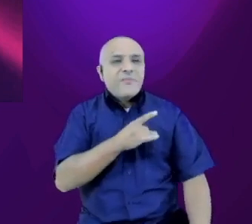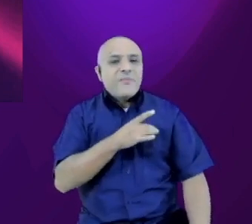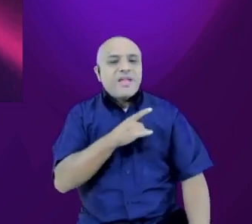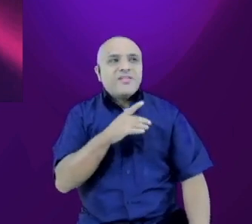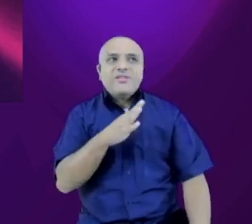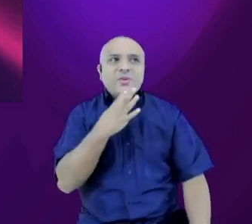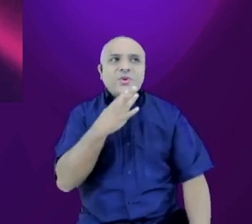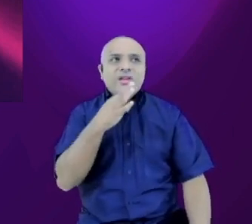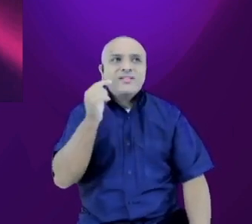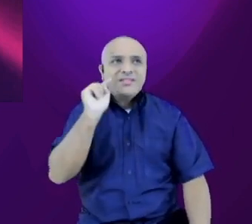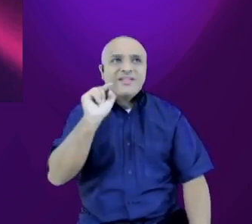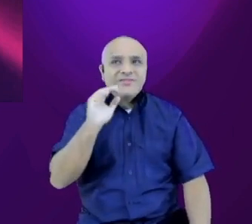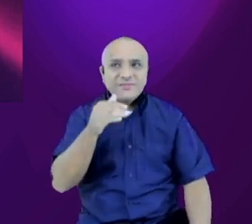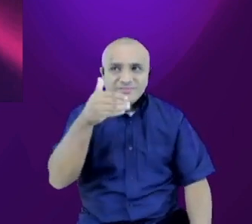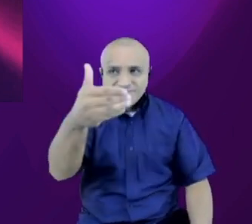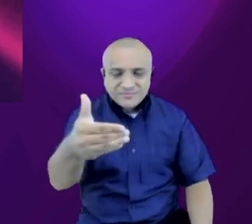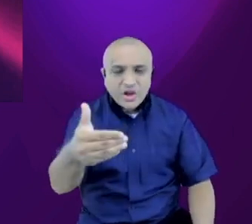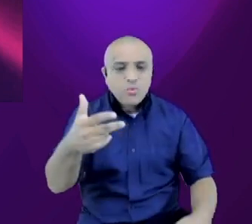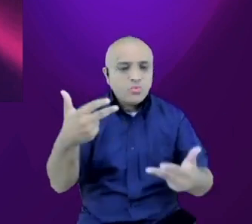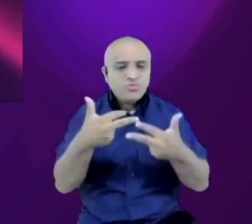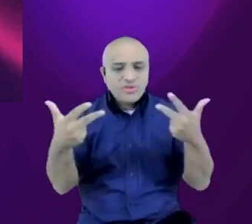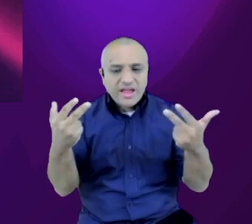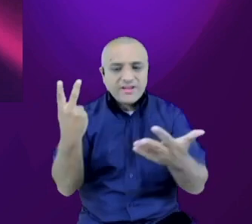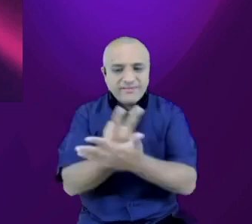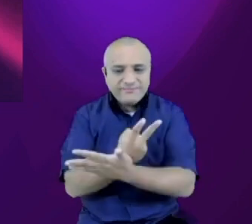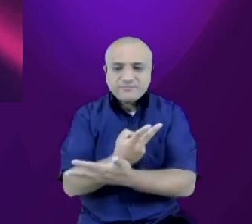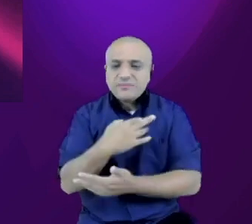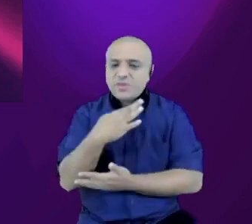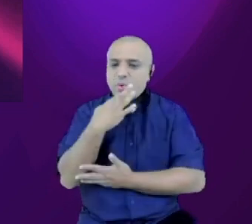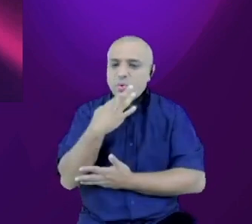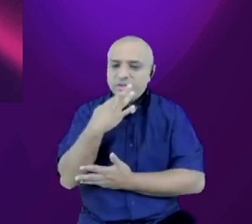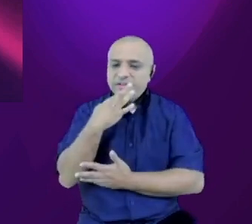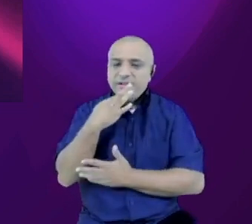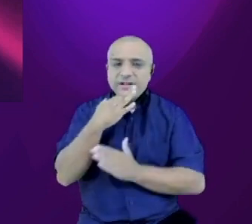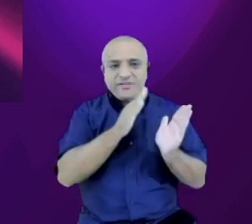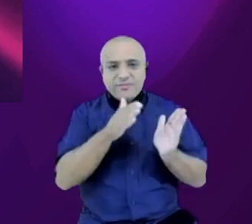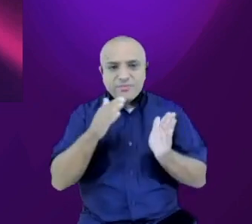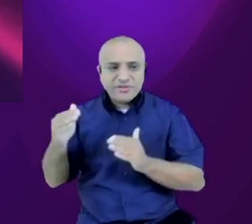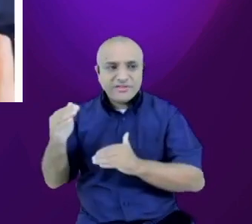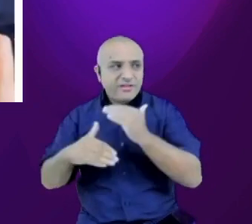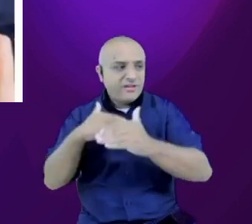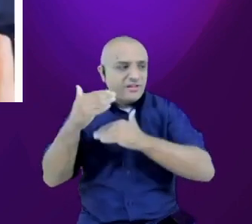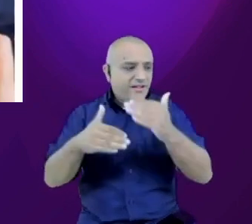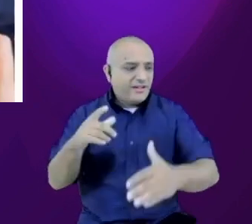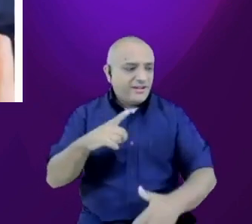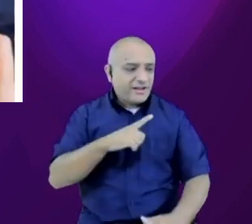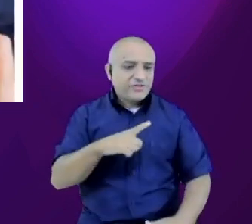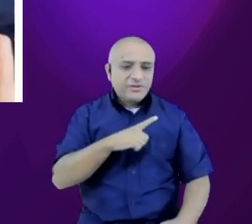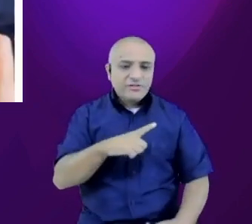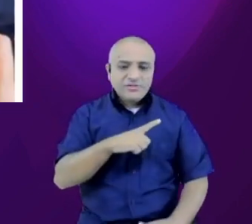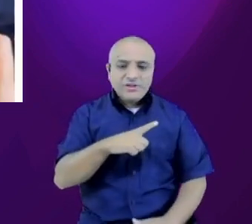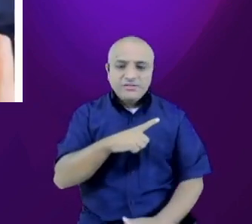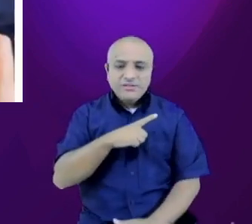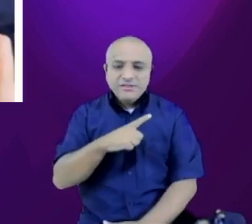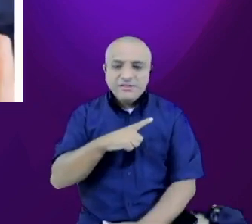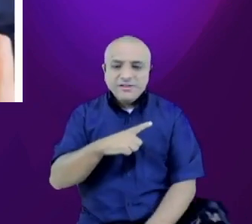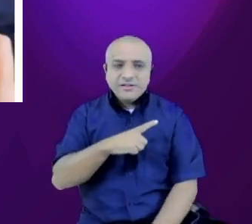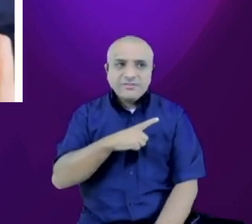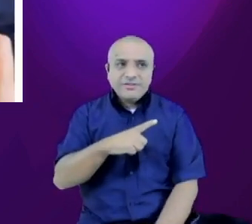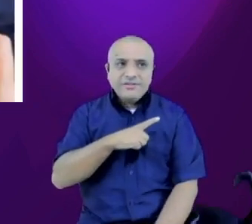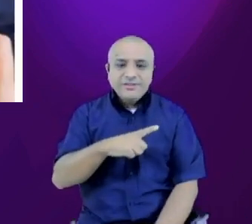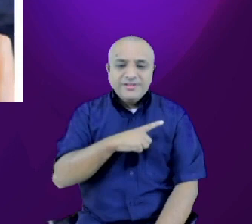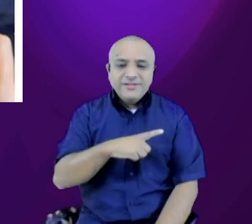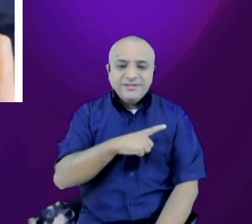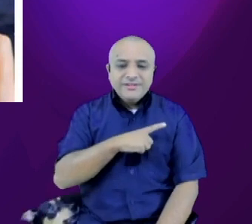frente, e muitas vezes alguns erros são cometidos pelo desconhecimento durante esse processo de evolução. No passado mais